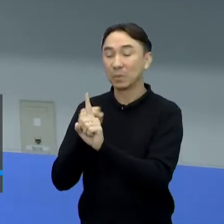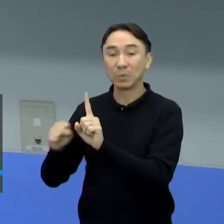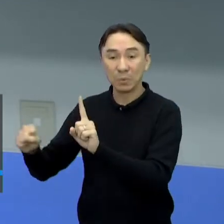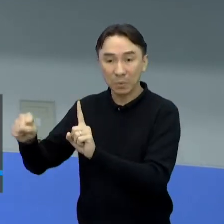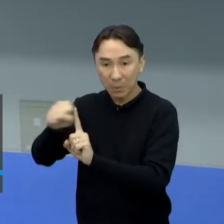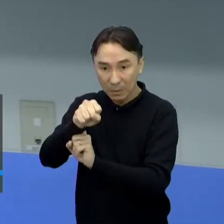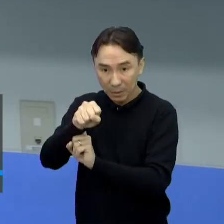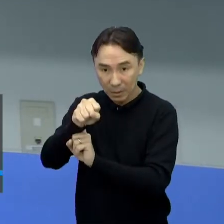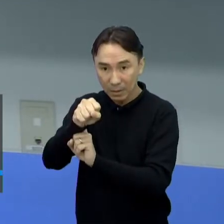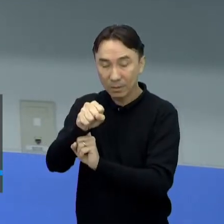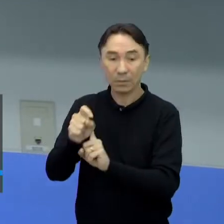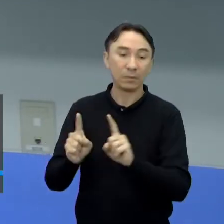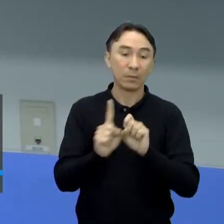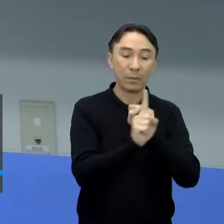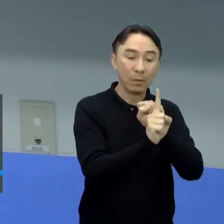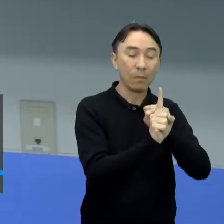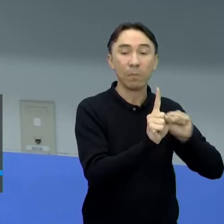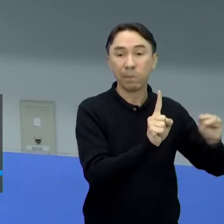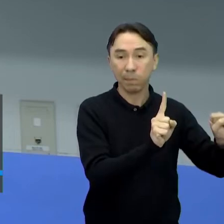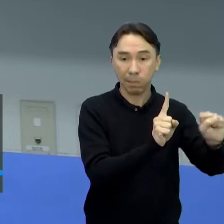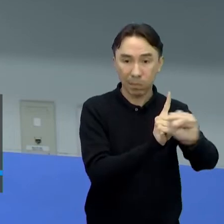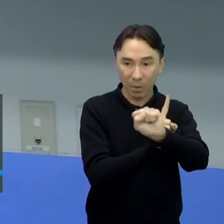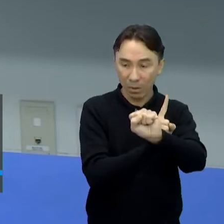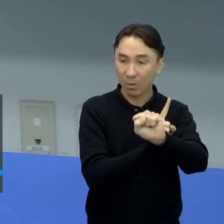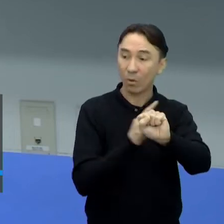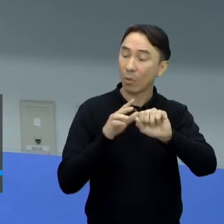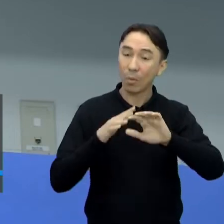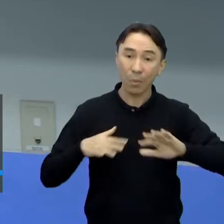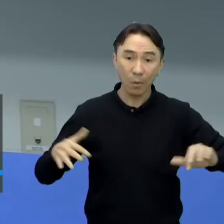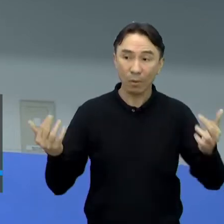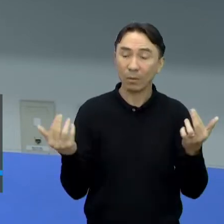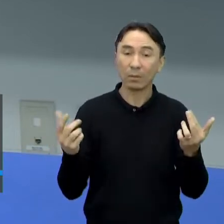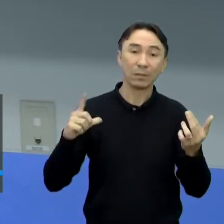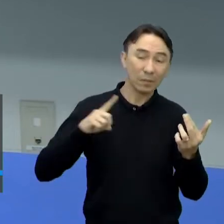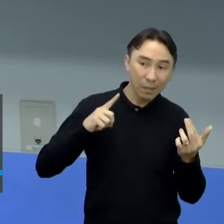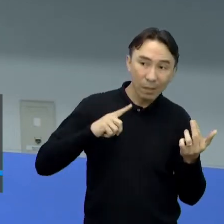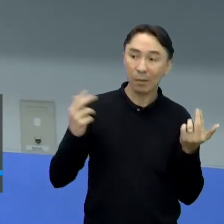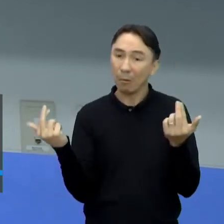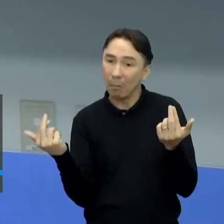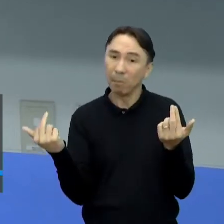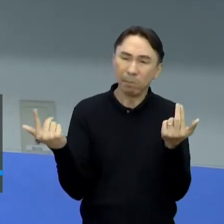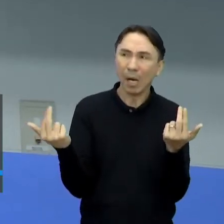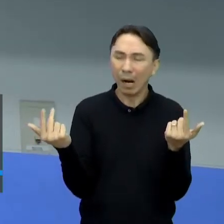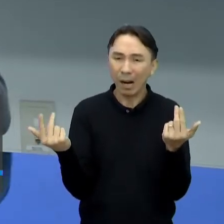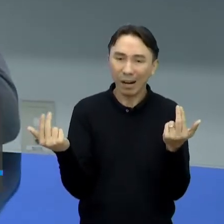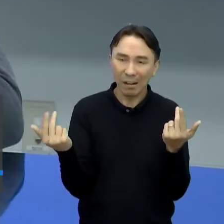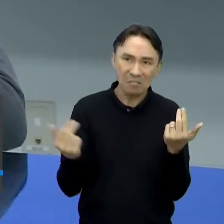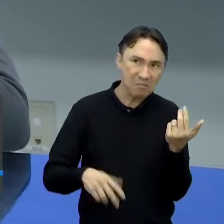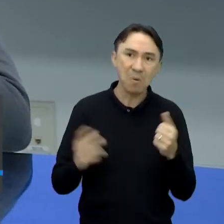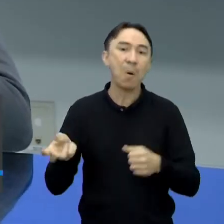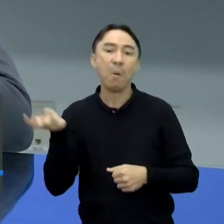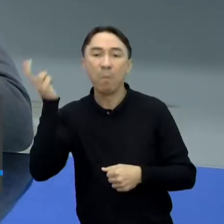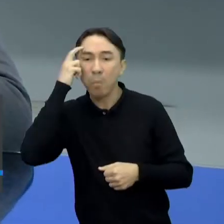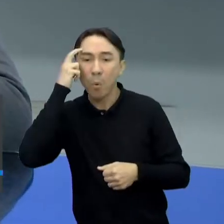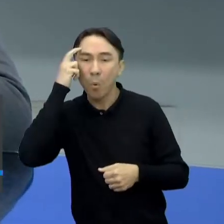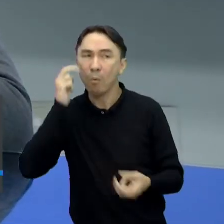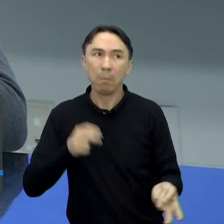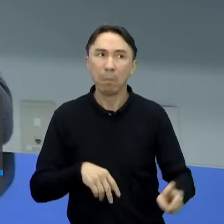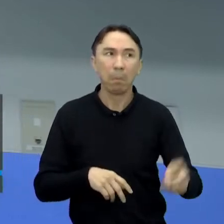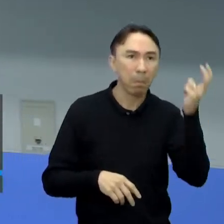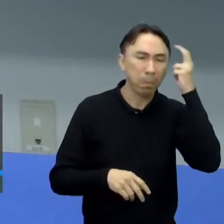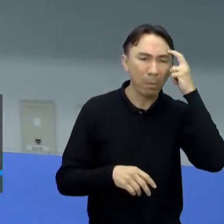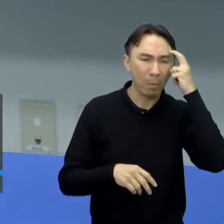algumas características independentemente da cultura ao qual estão inseridas,